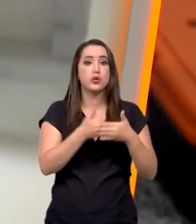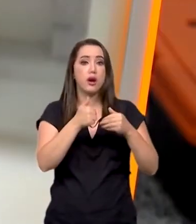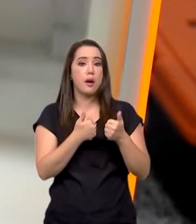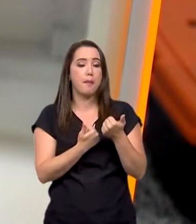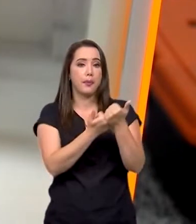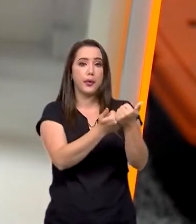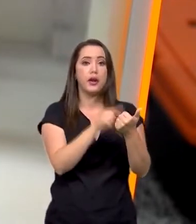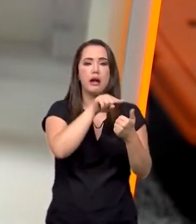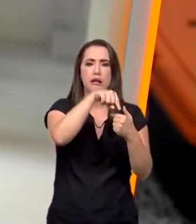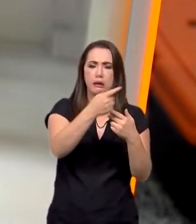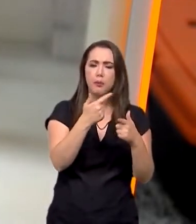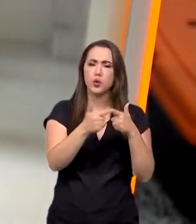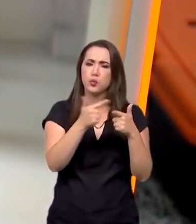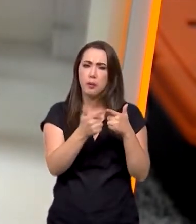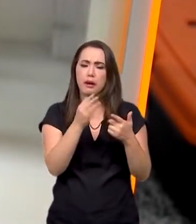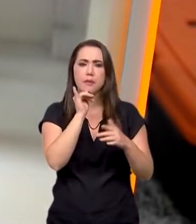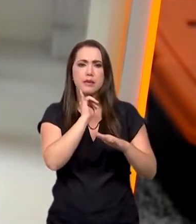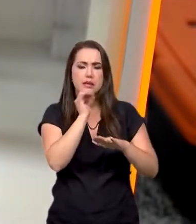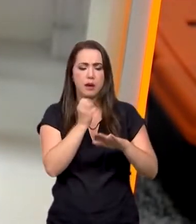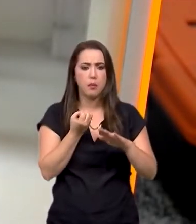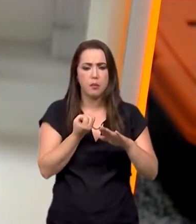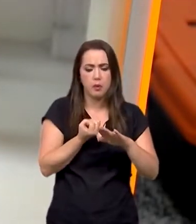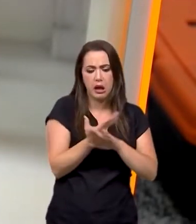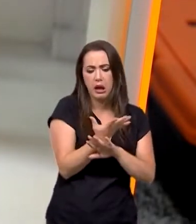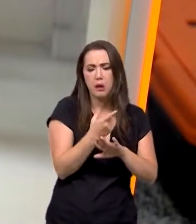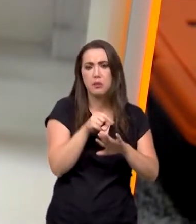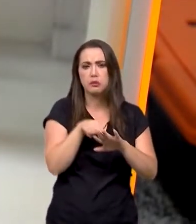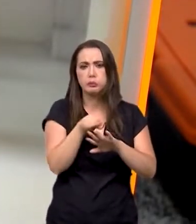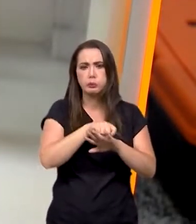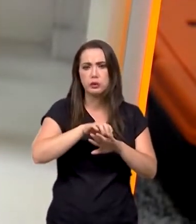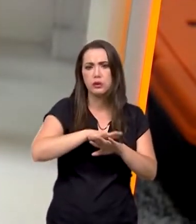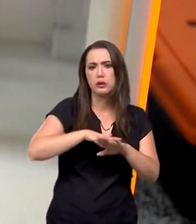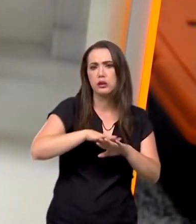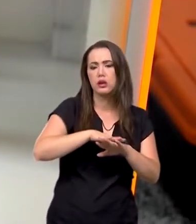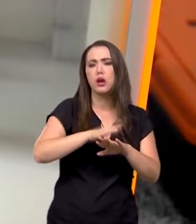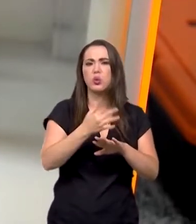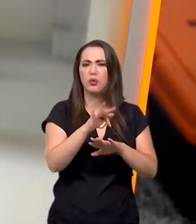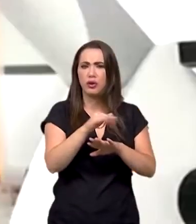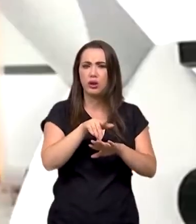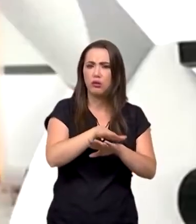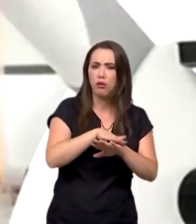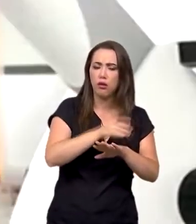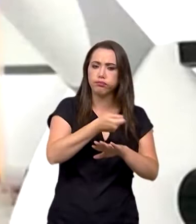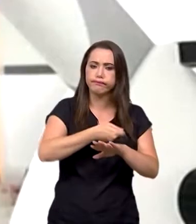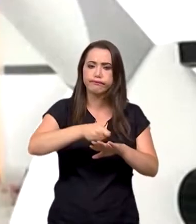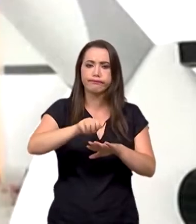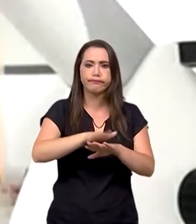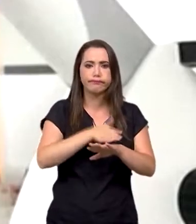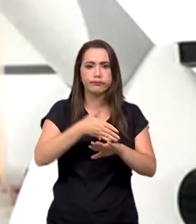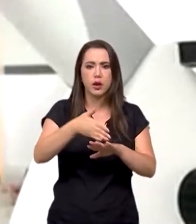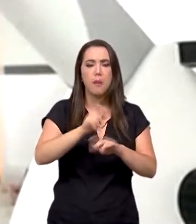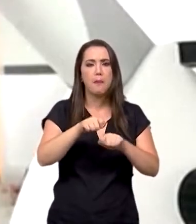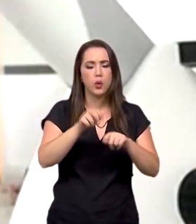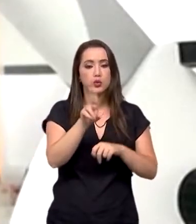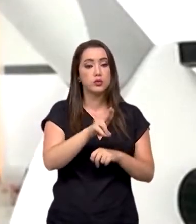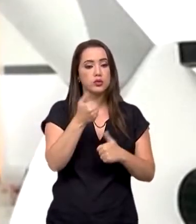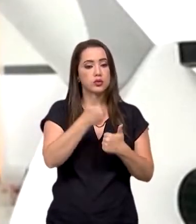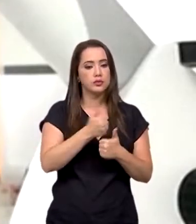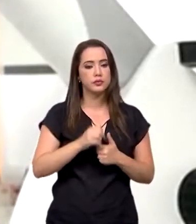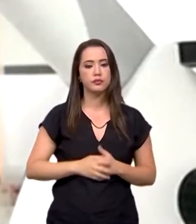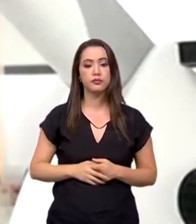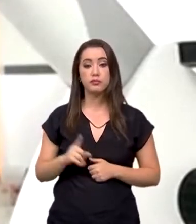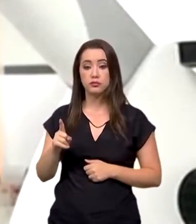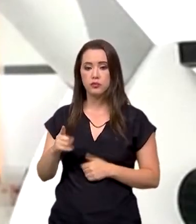pele após traumas, como queimaduras. Todo o processo feito em laboratório. Ele é um equipamento de impressão